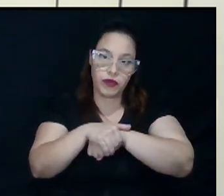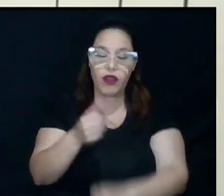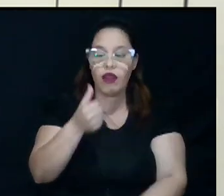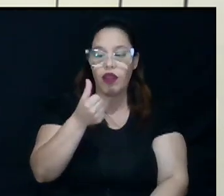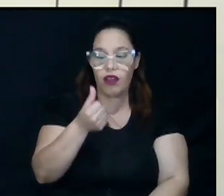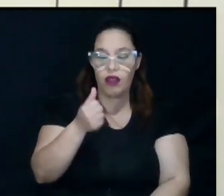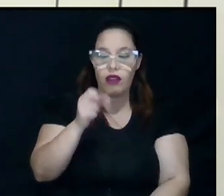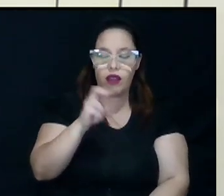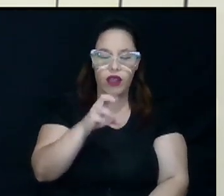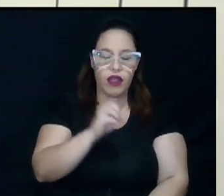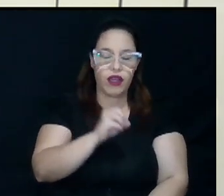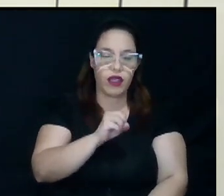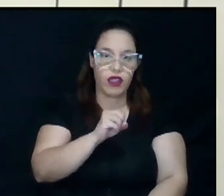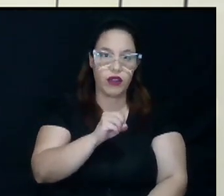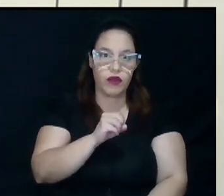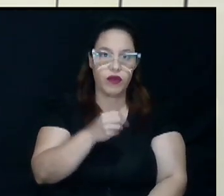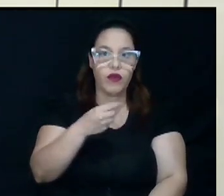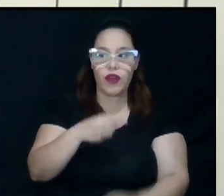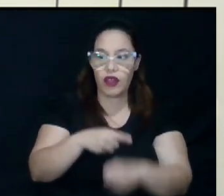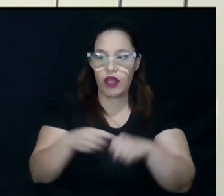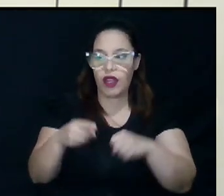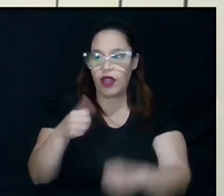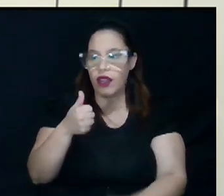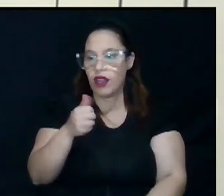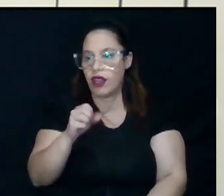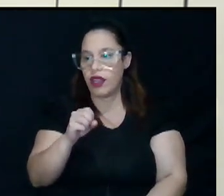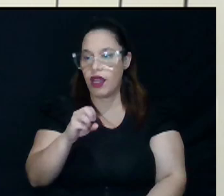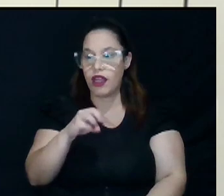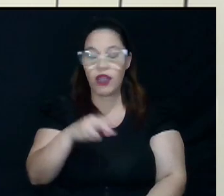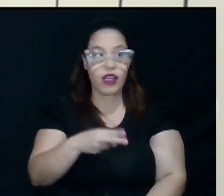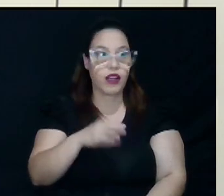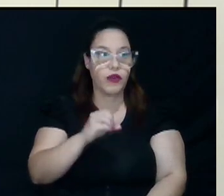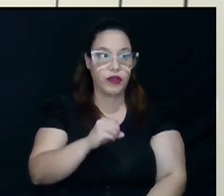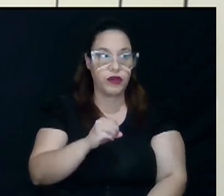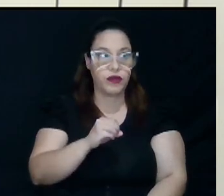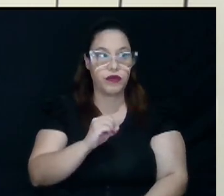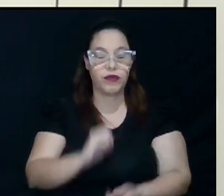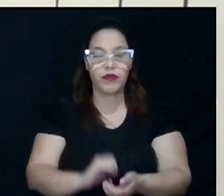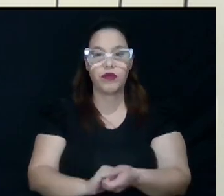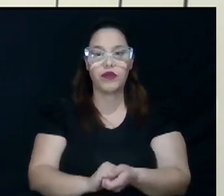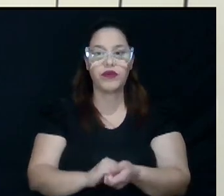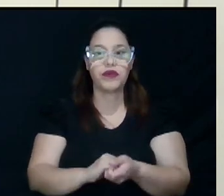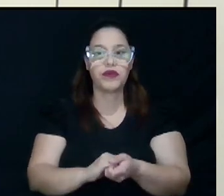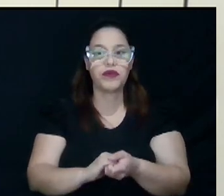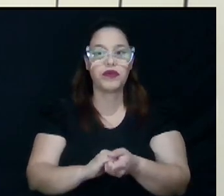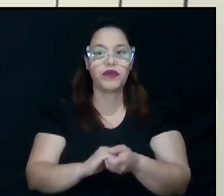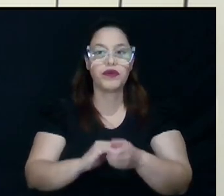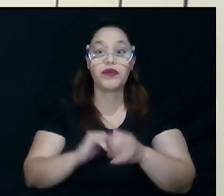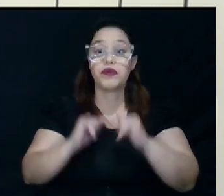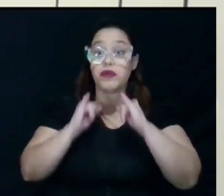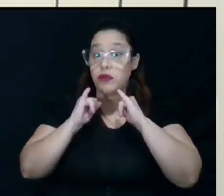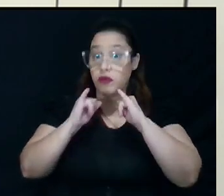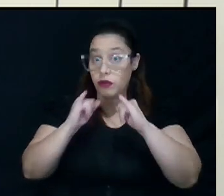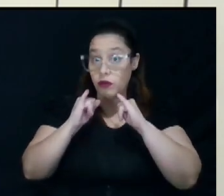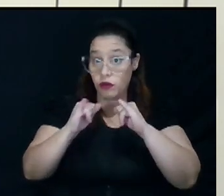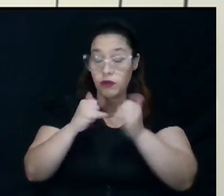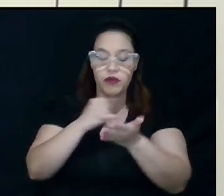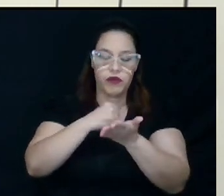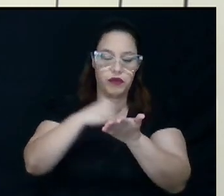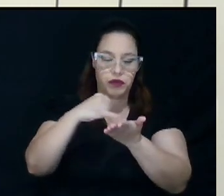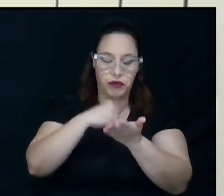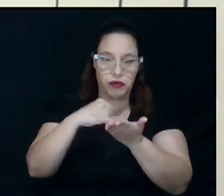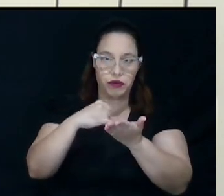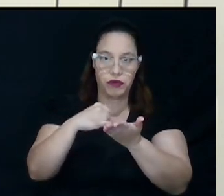às 10h20. As datas de início das aulas serão informadas na matrícula. Informações sobre